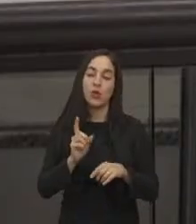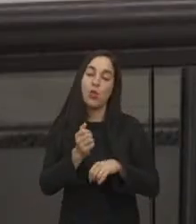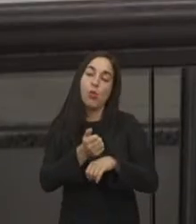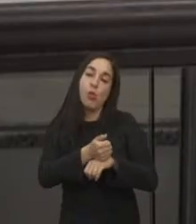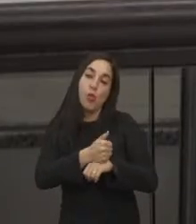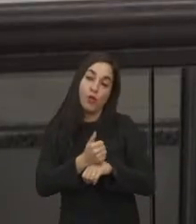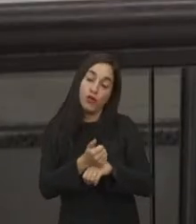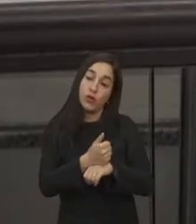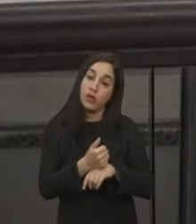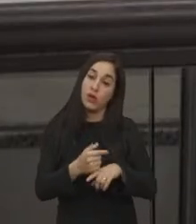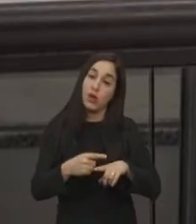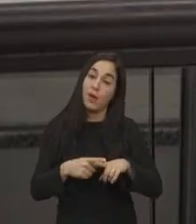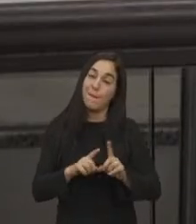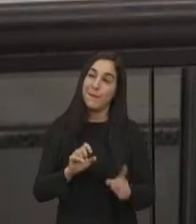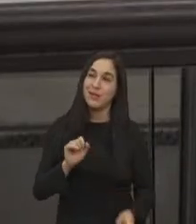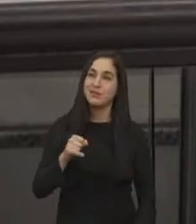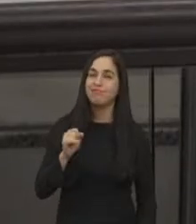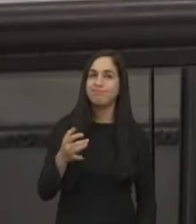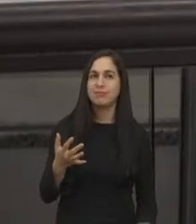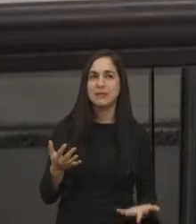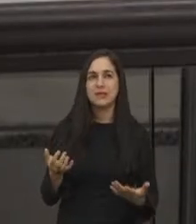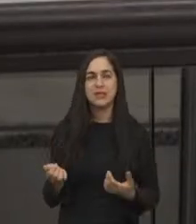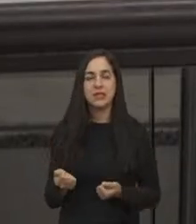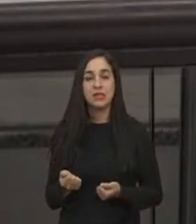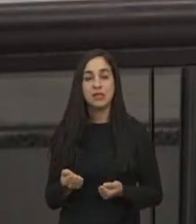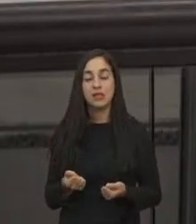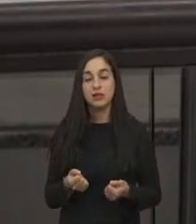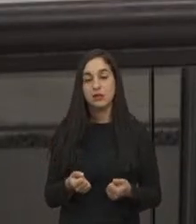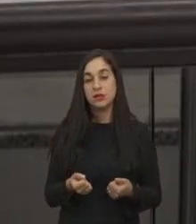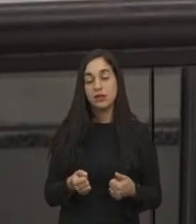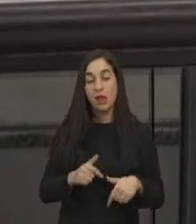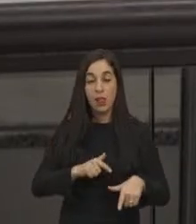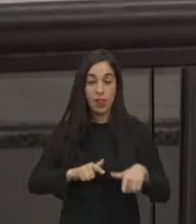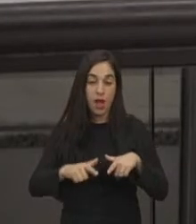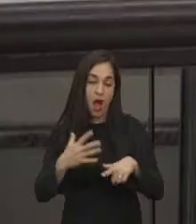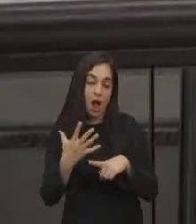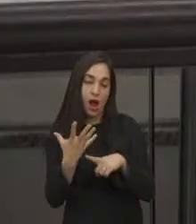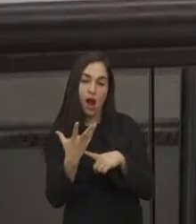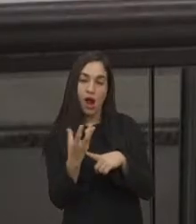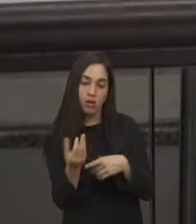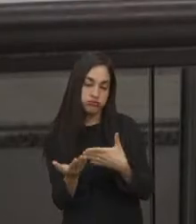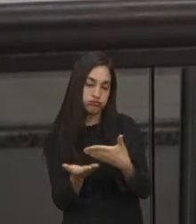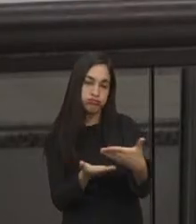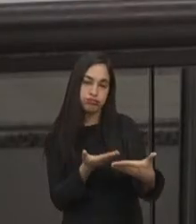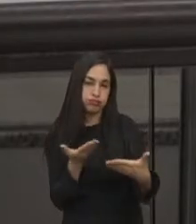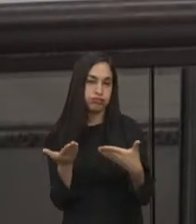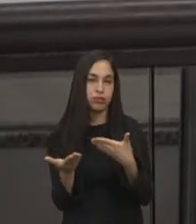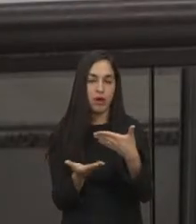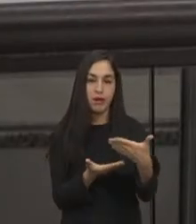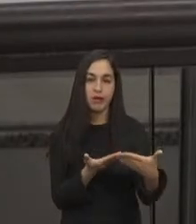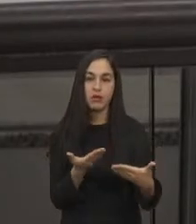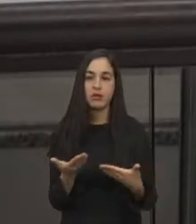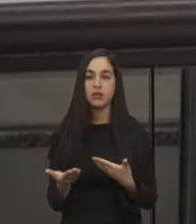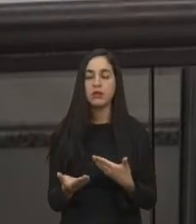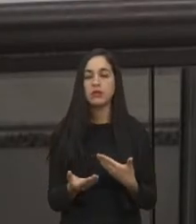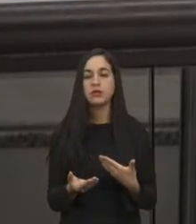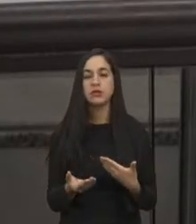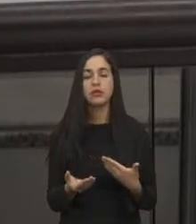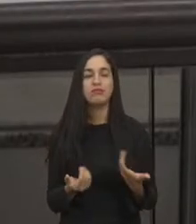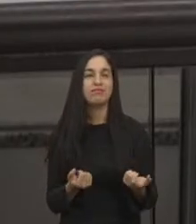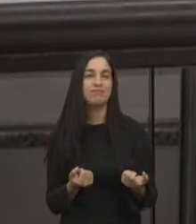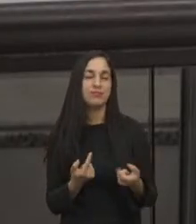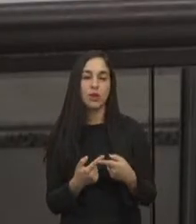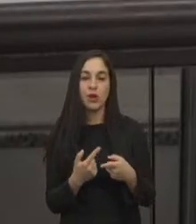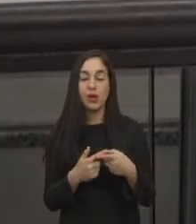profissional, mas sim na produção de arte pela arte, sabe? O